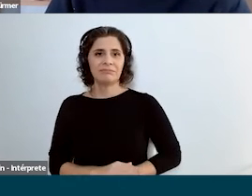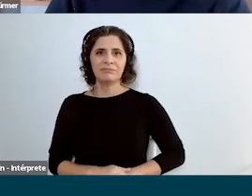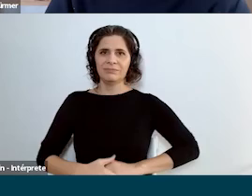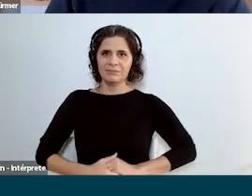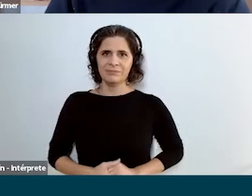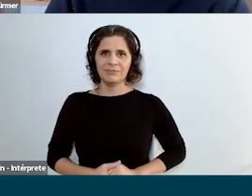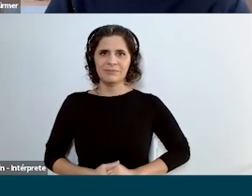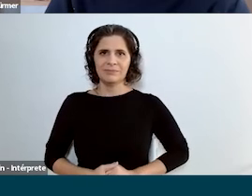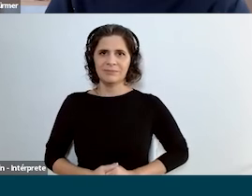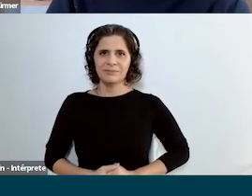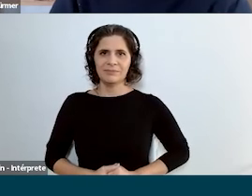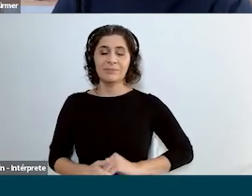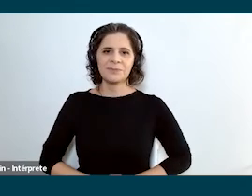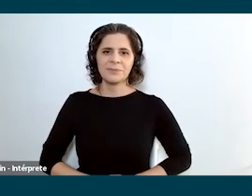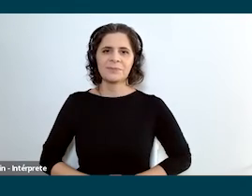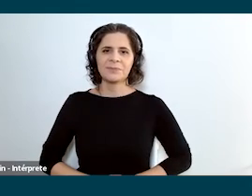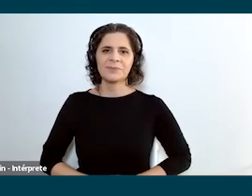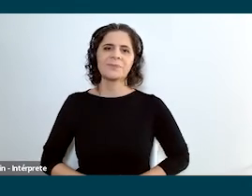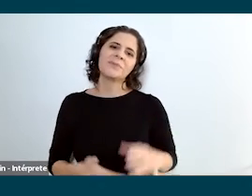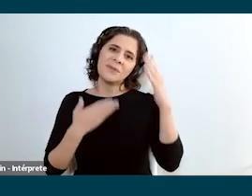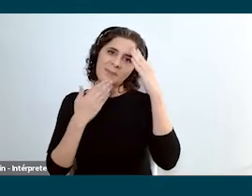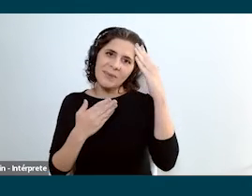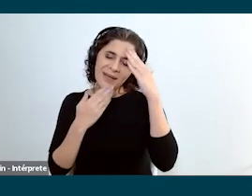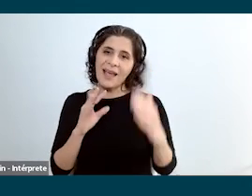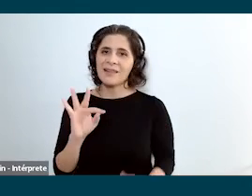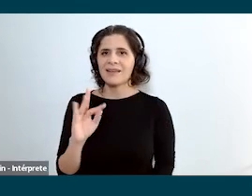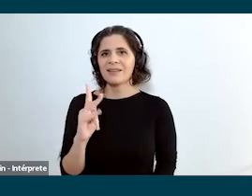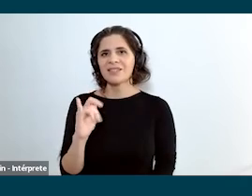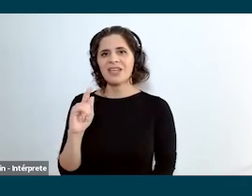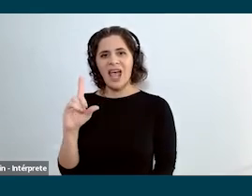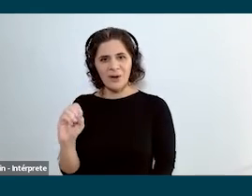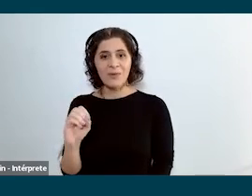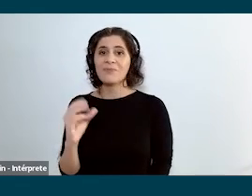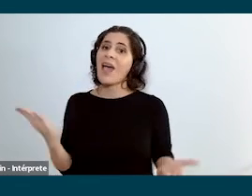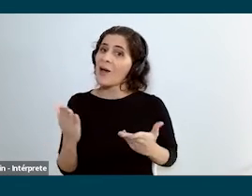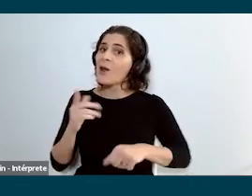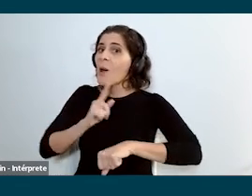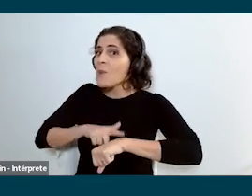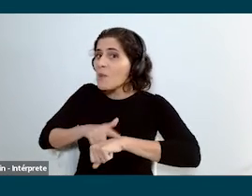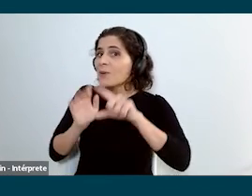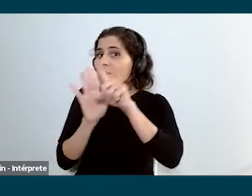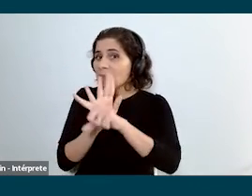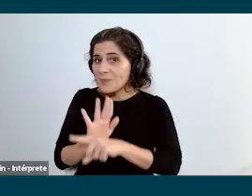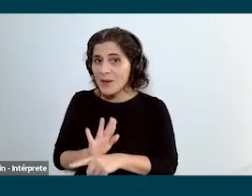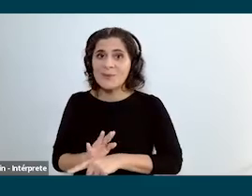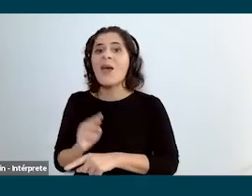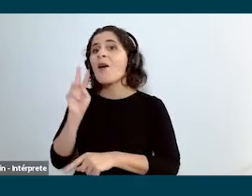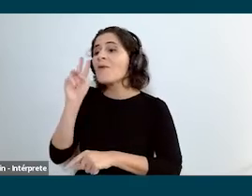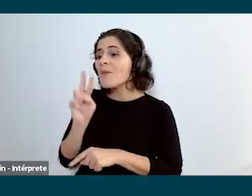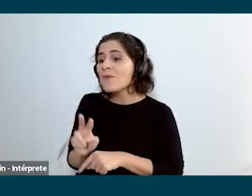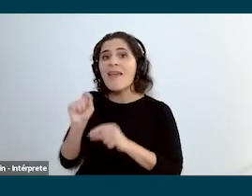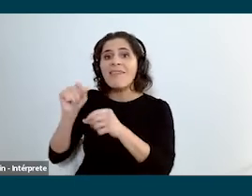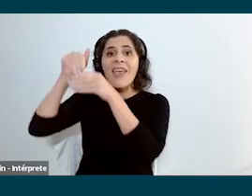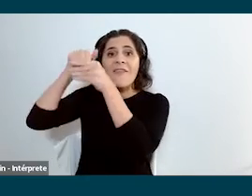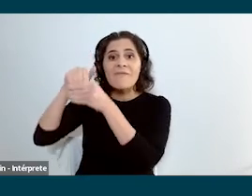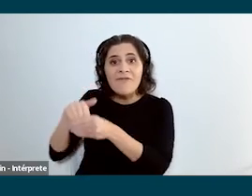para a parte de perguntas. Muito obrigada, Thiago. Pessoal, então a gente vai passar pelas perguntas, mais uma